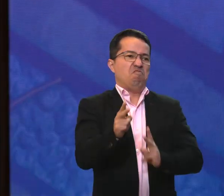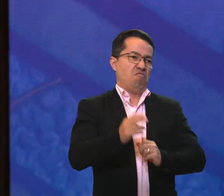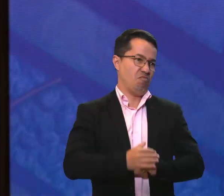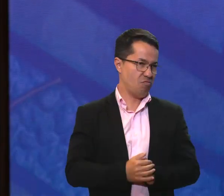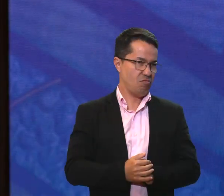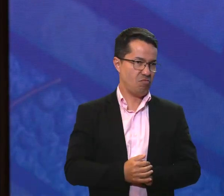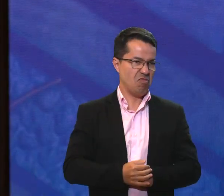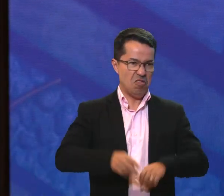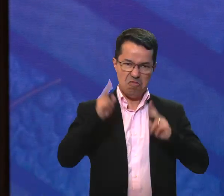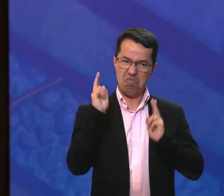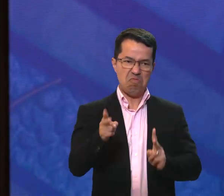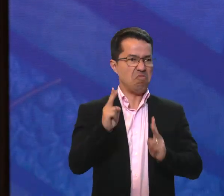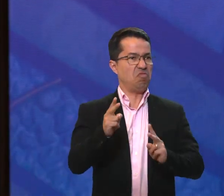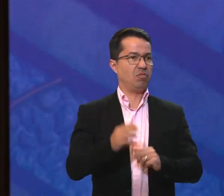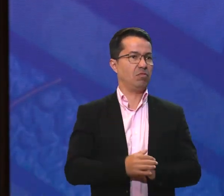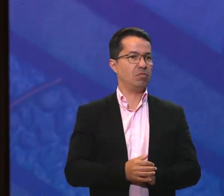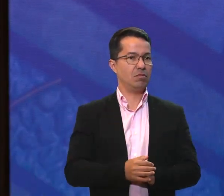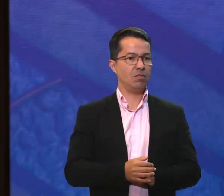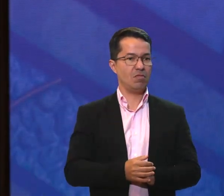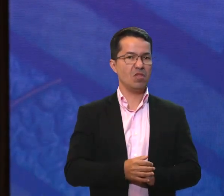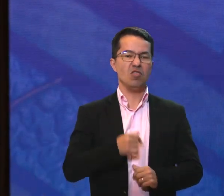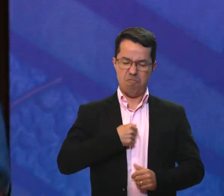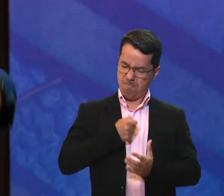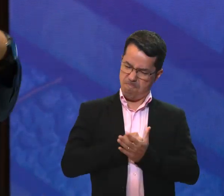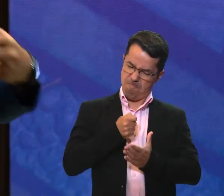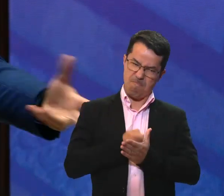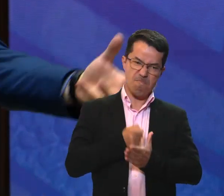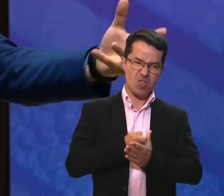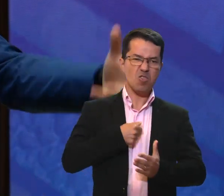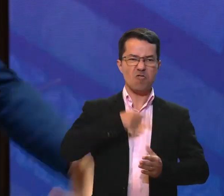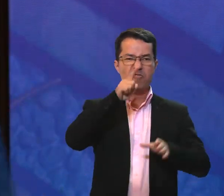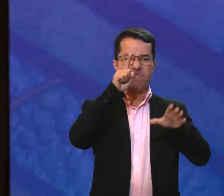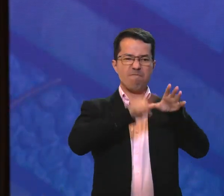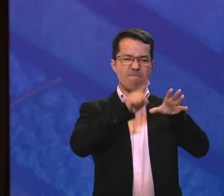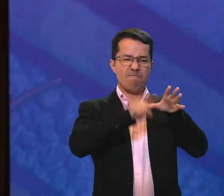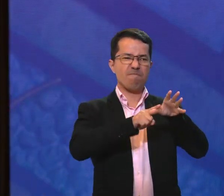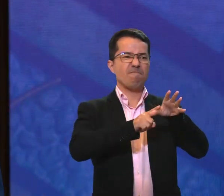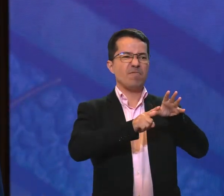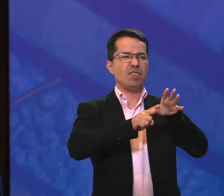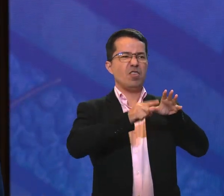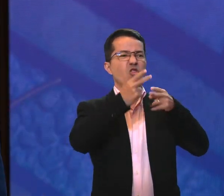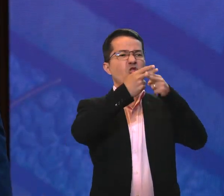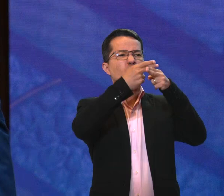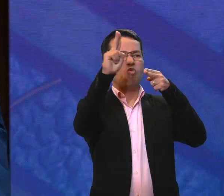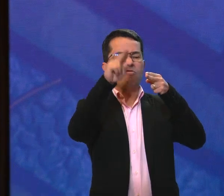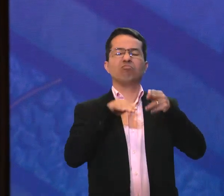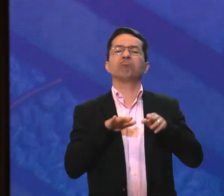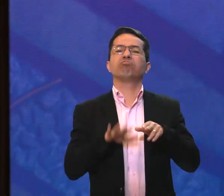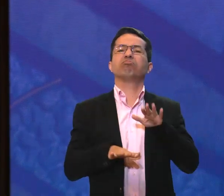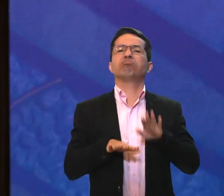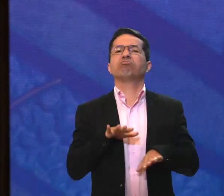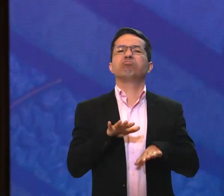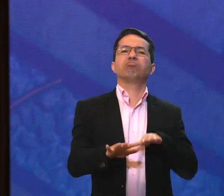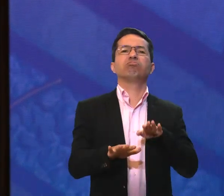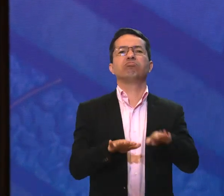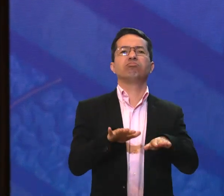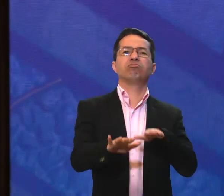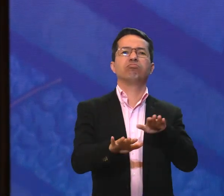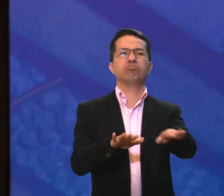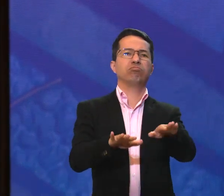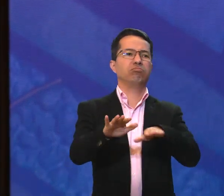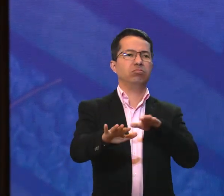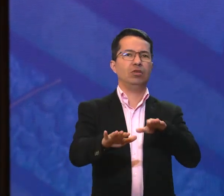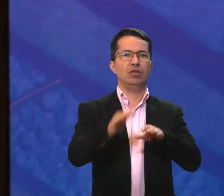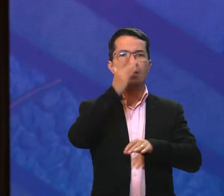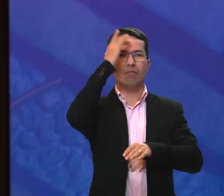aqui. E ele falou, eu fui descalço para a reunião. Sabe, por vezes o nosso